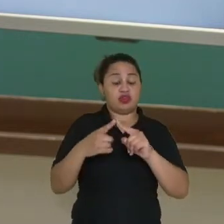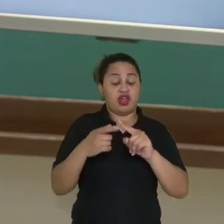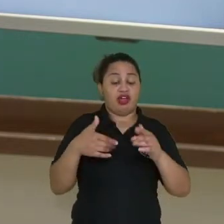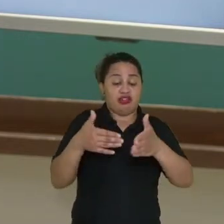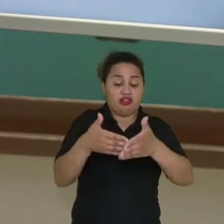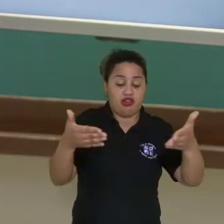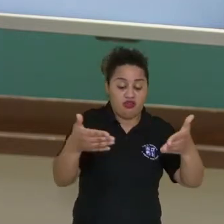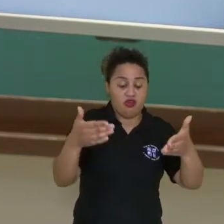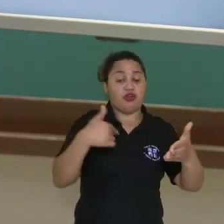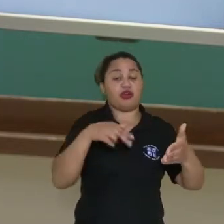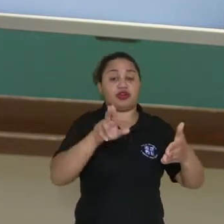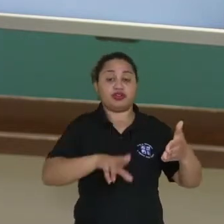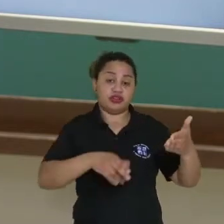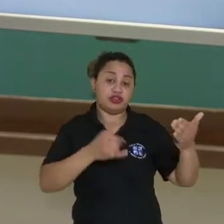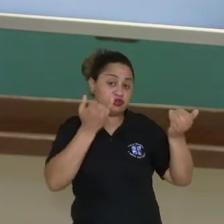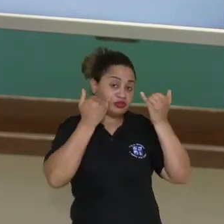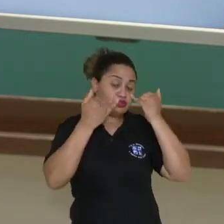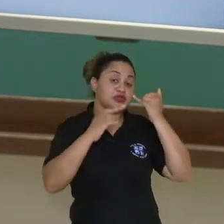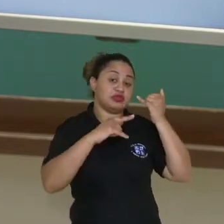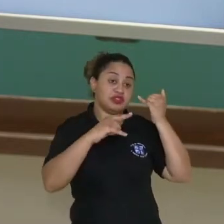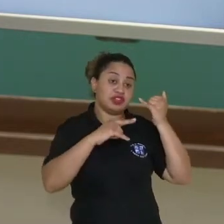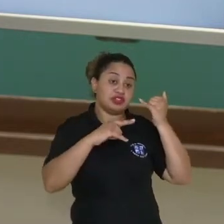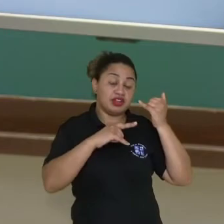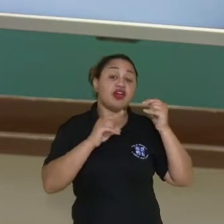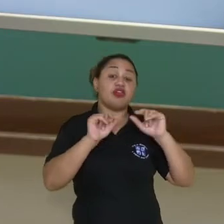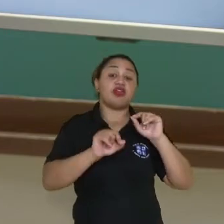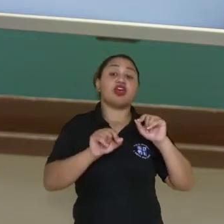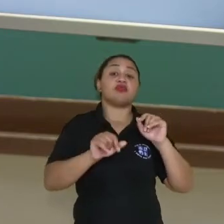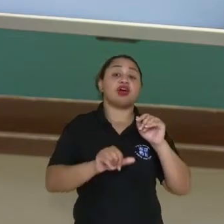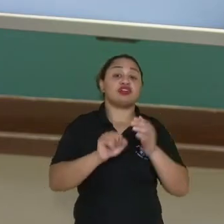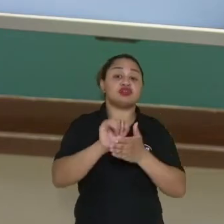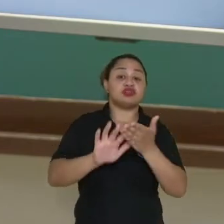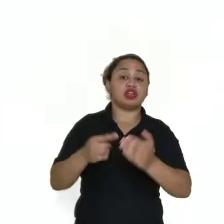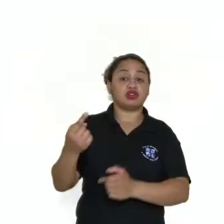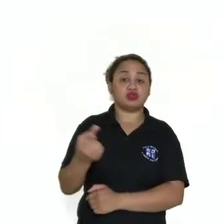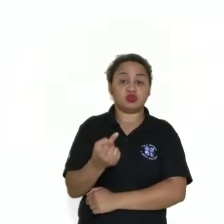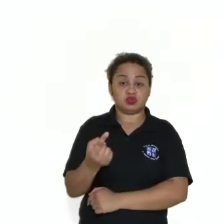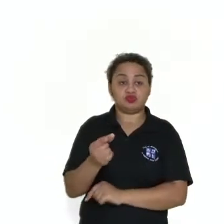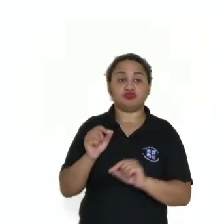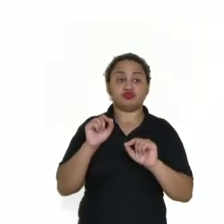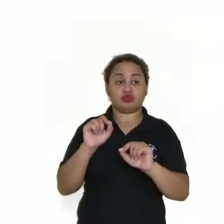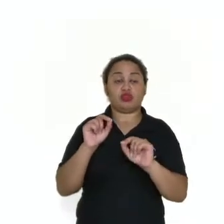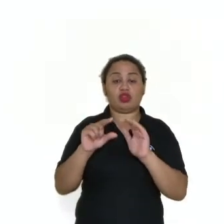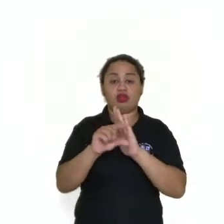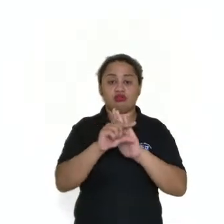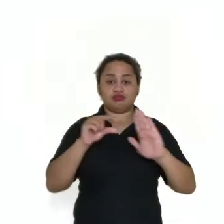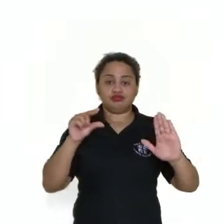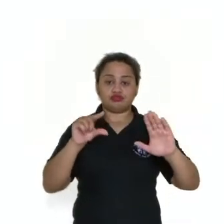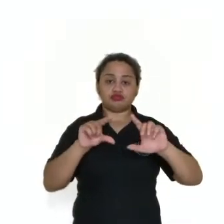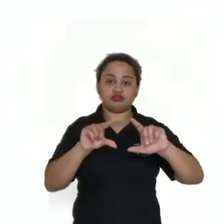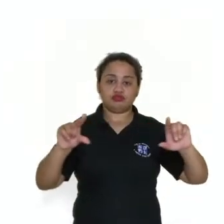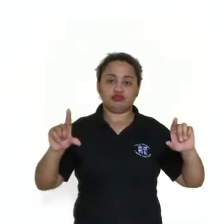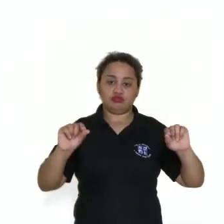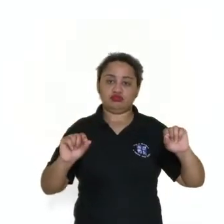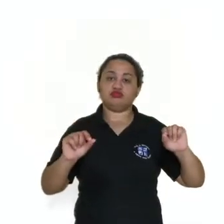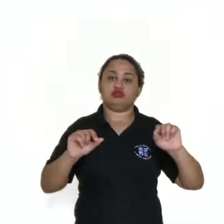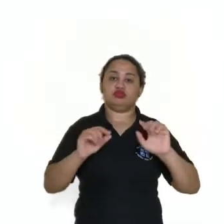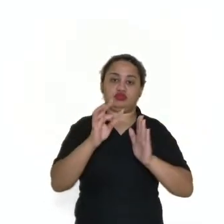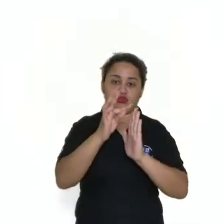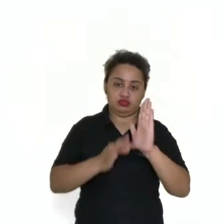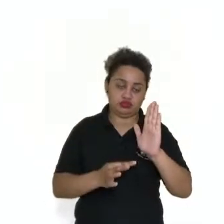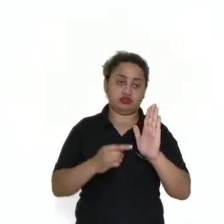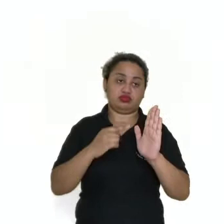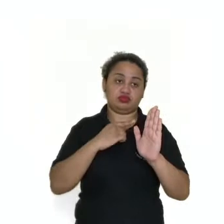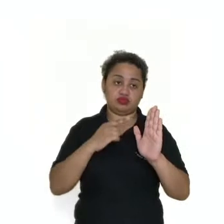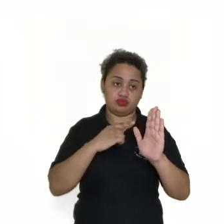e apresentamos aqui já o enunciado para a nossa primeira atividade, certo? Então vejam, trouxemos aqui um fragmento do texto na primeira